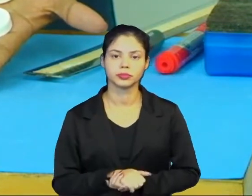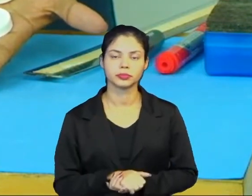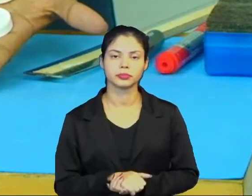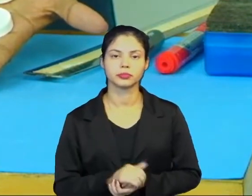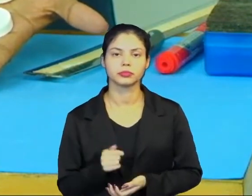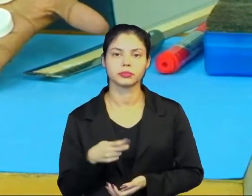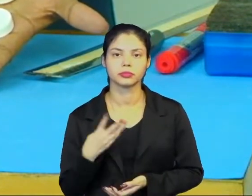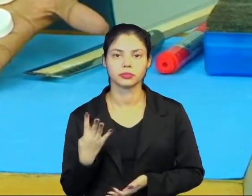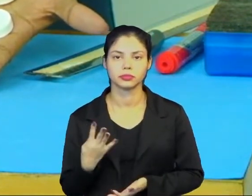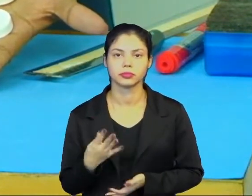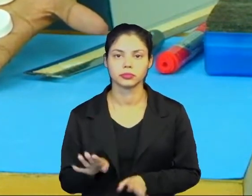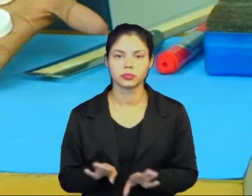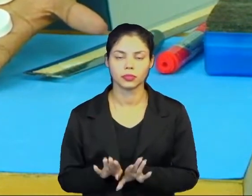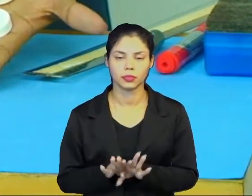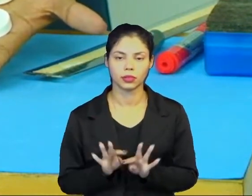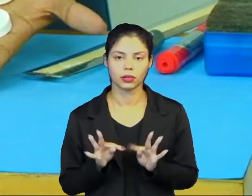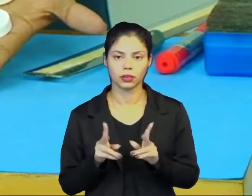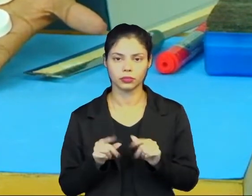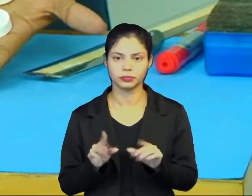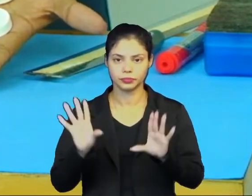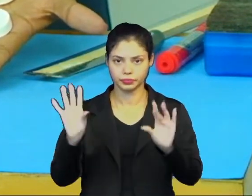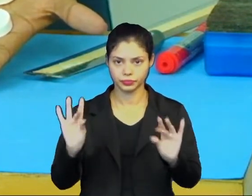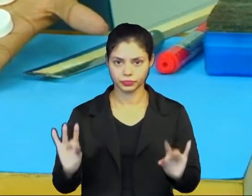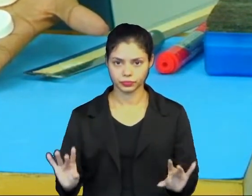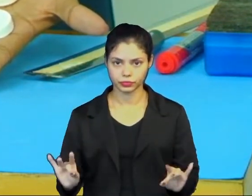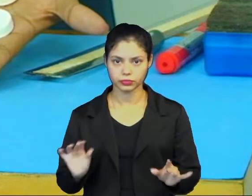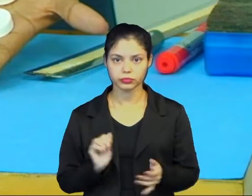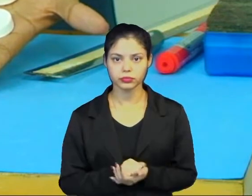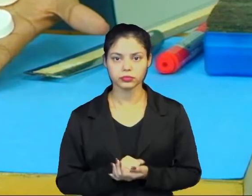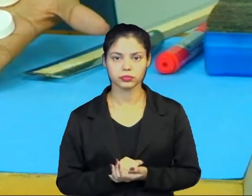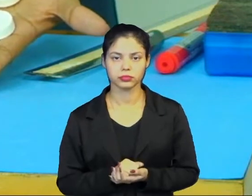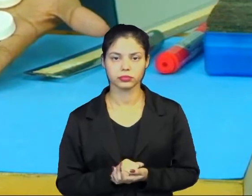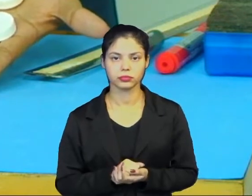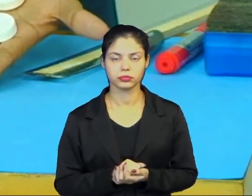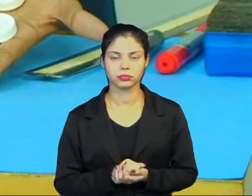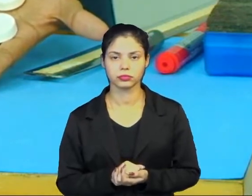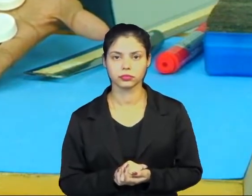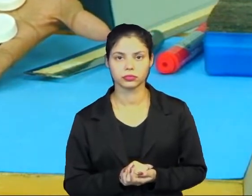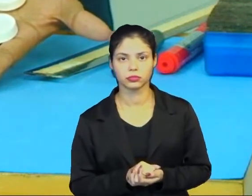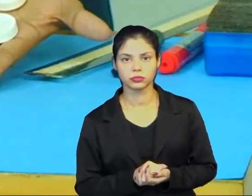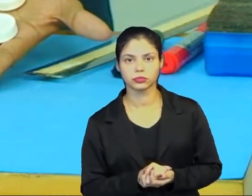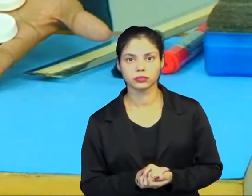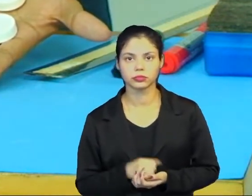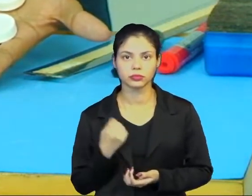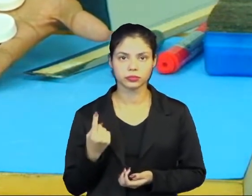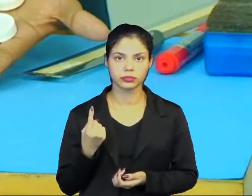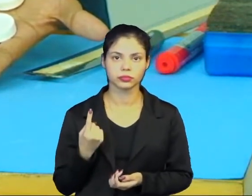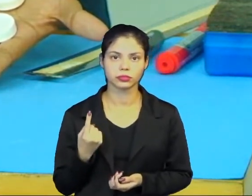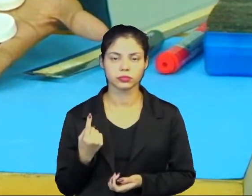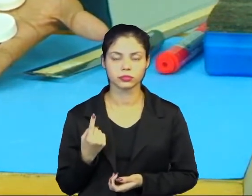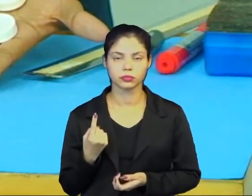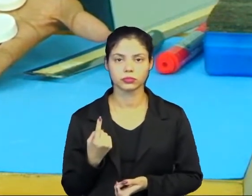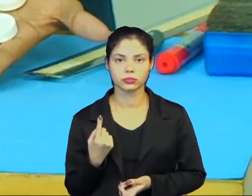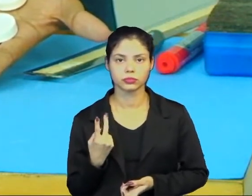E quantas tampinhas eu tenho em cada coleção? Vamos lá, ó. 1,